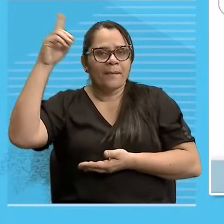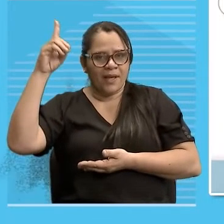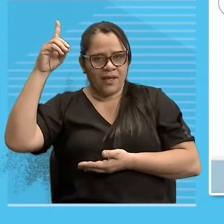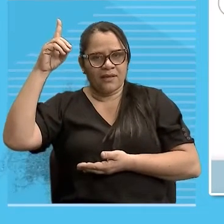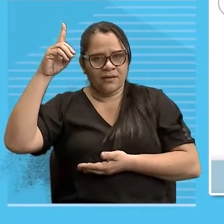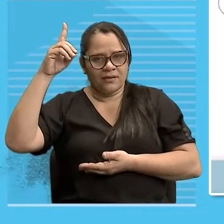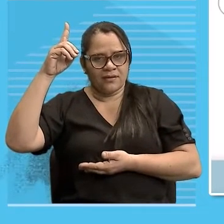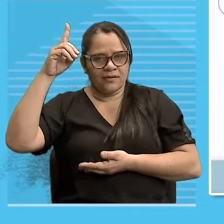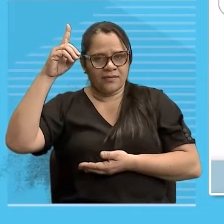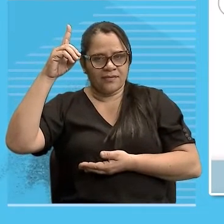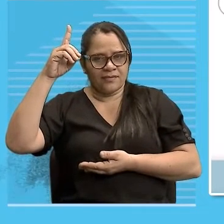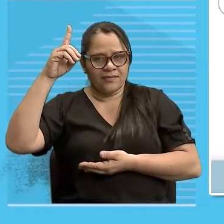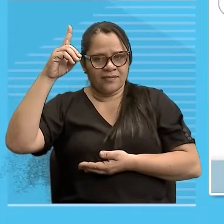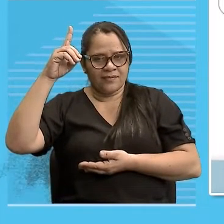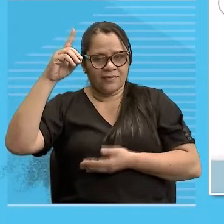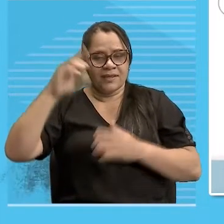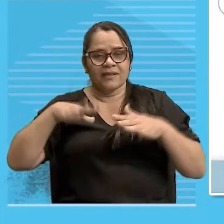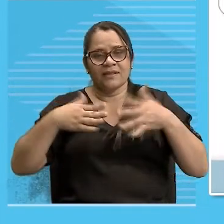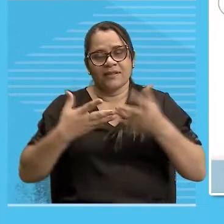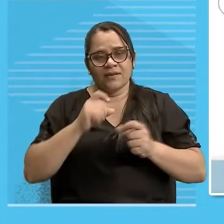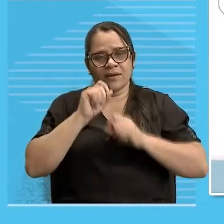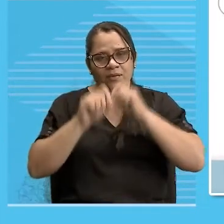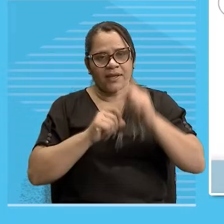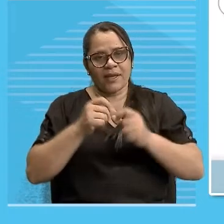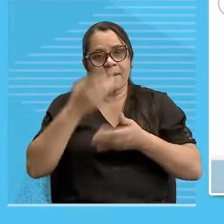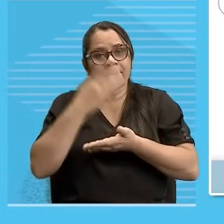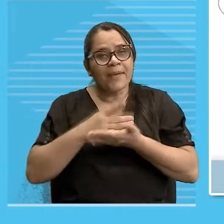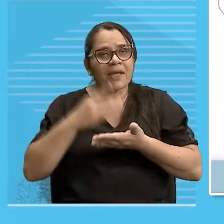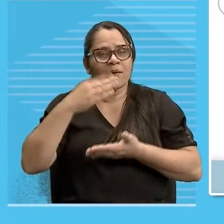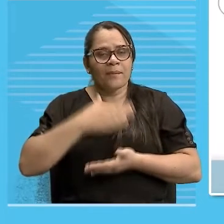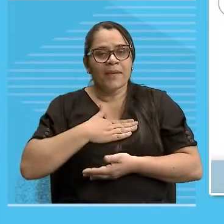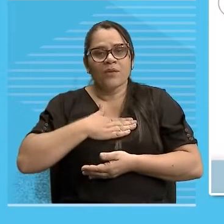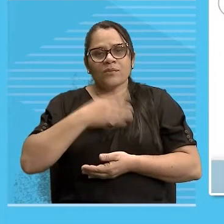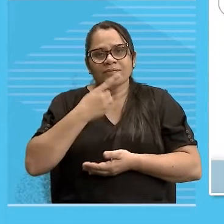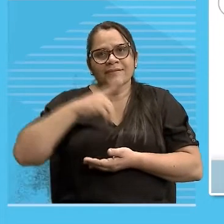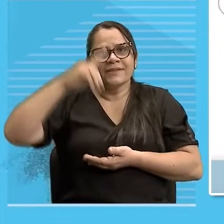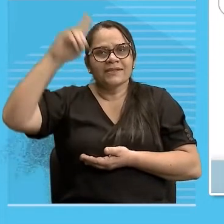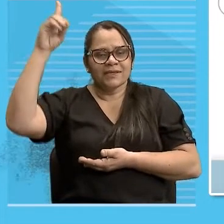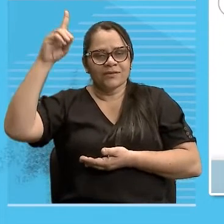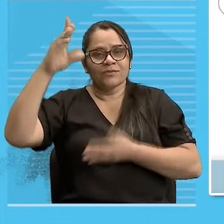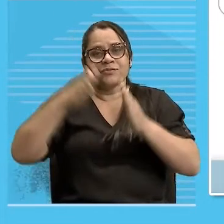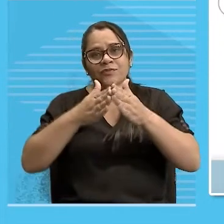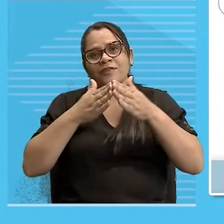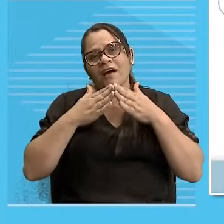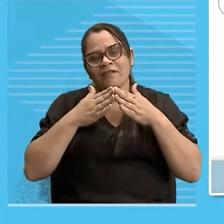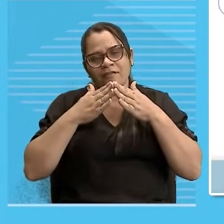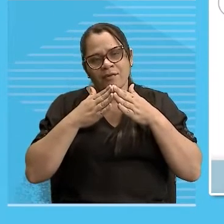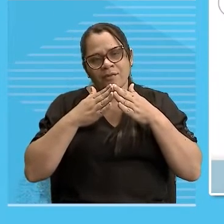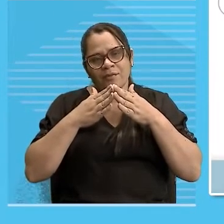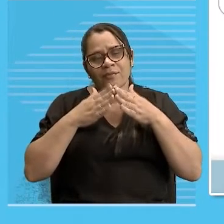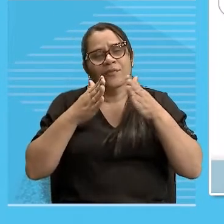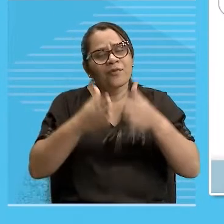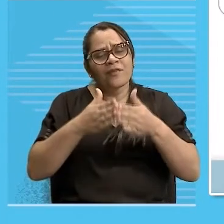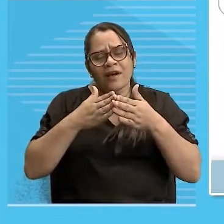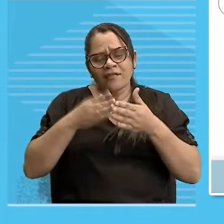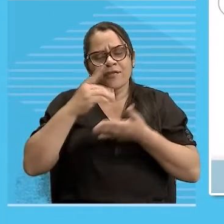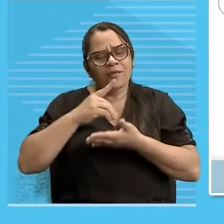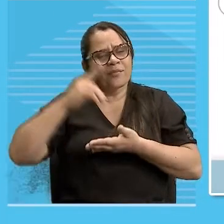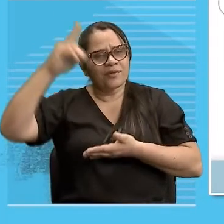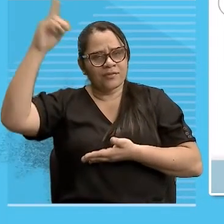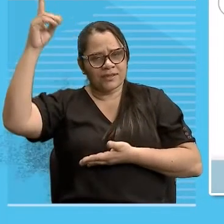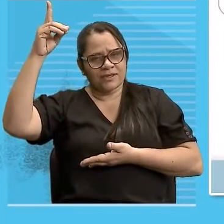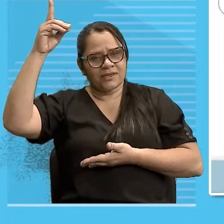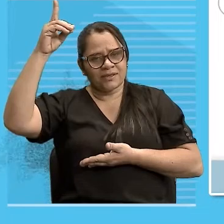Deus. Né? Pelo amor de Deus. Muitas vezes só reduzido em pelo amor. Ou então,